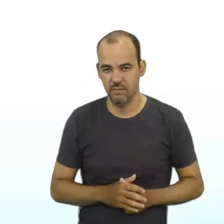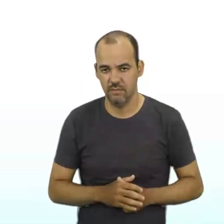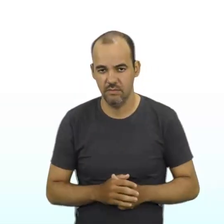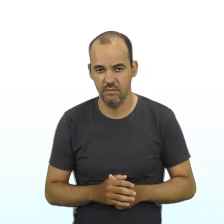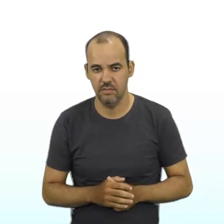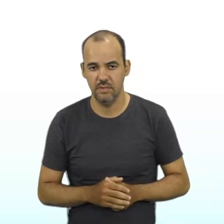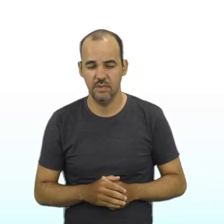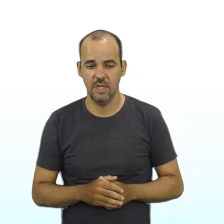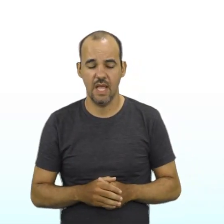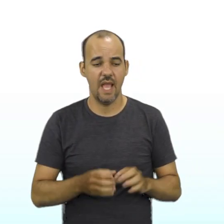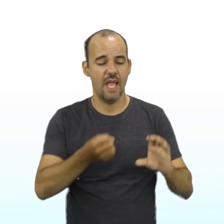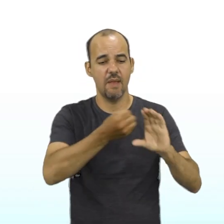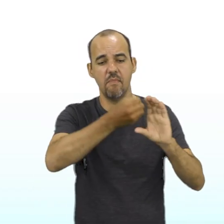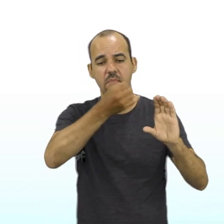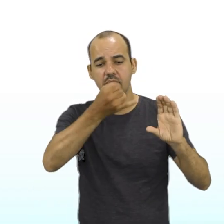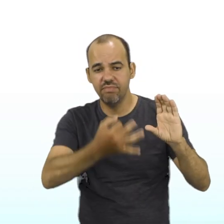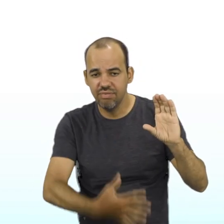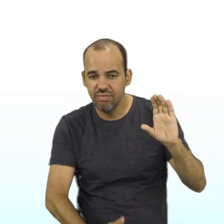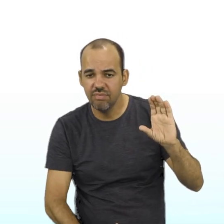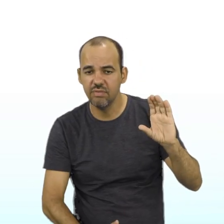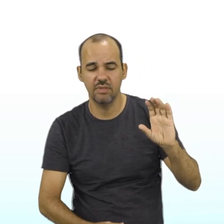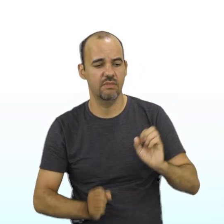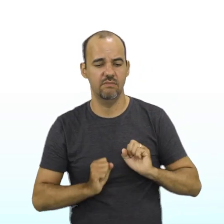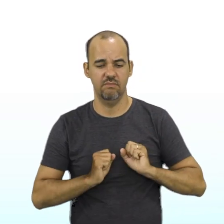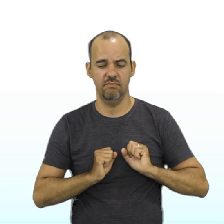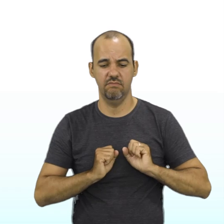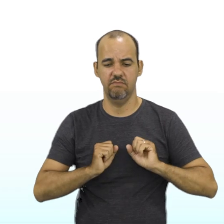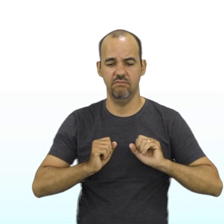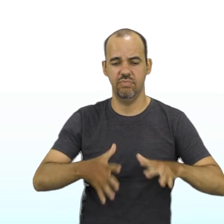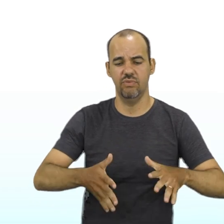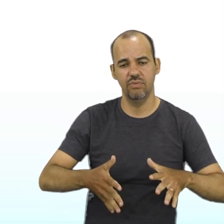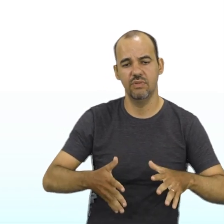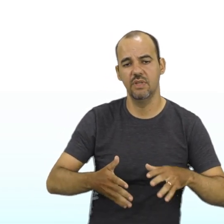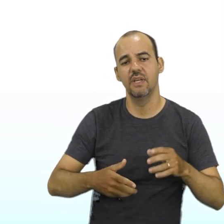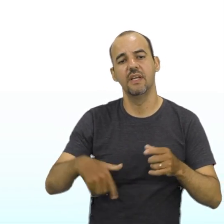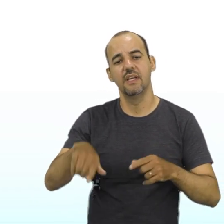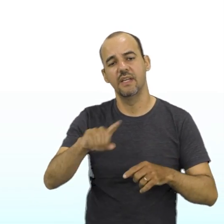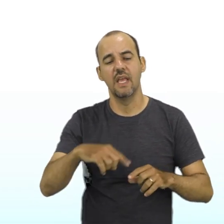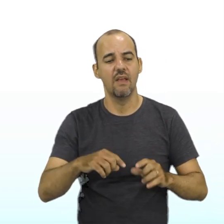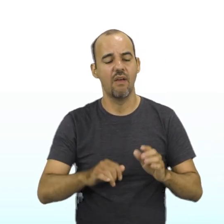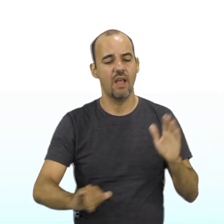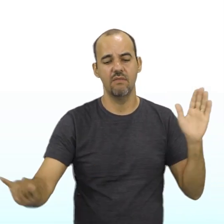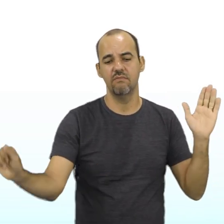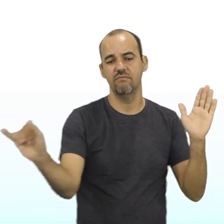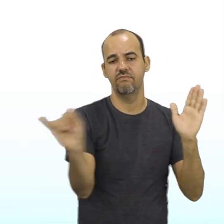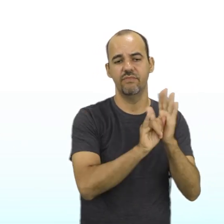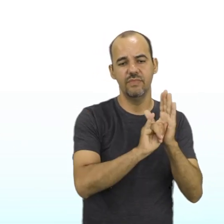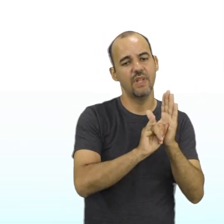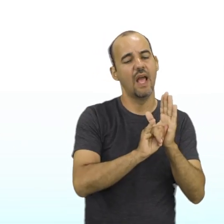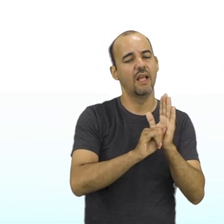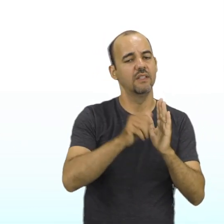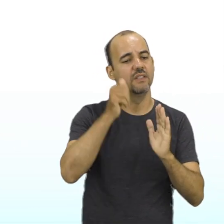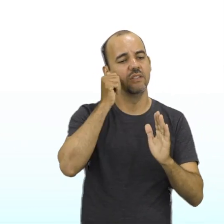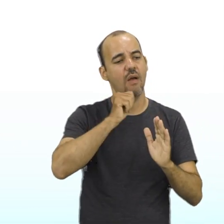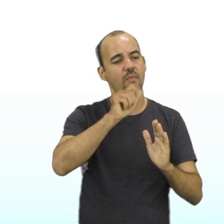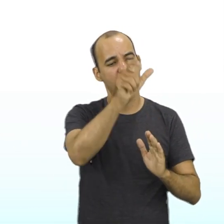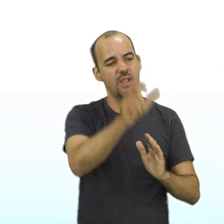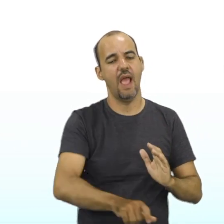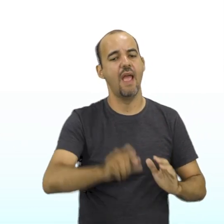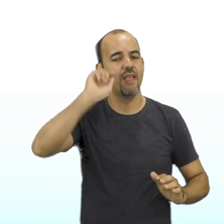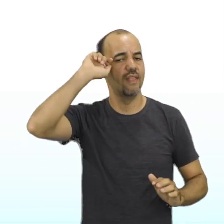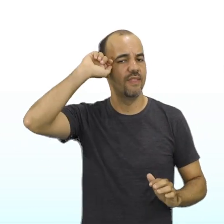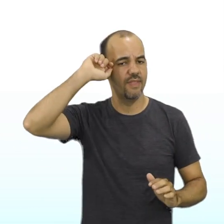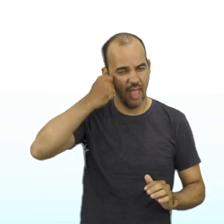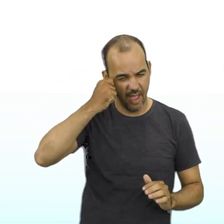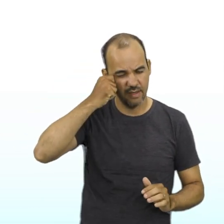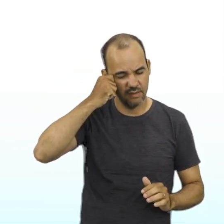quê? Características e atitudes que reforçam a identidade da mulher o quê? Negra, o poema